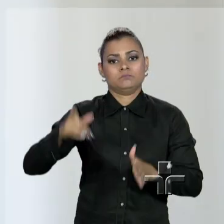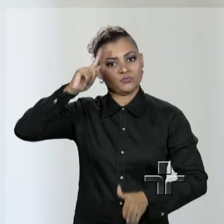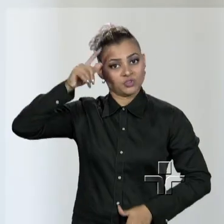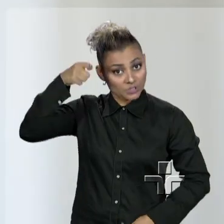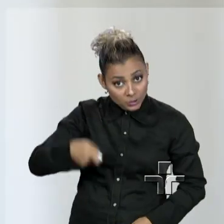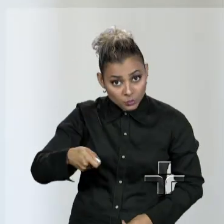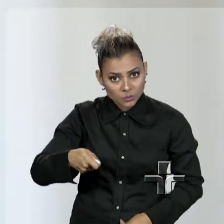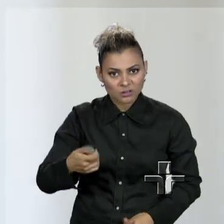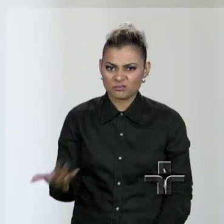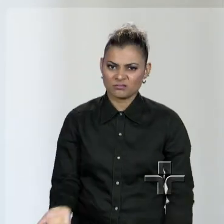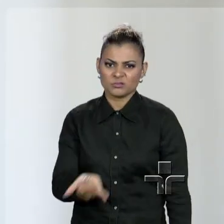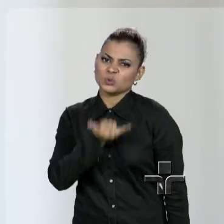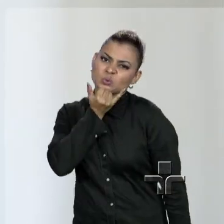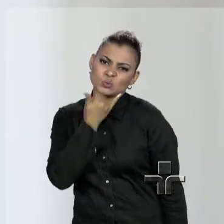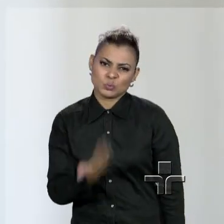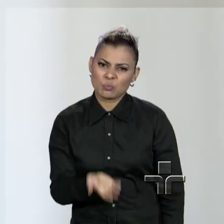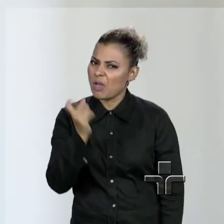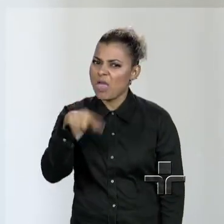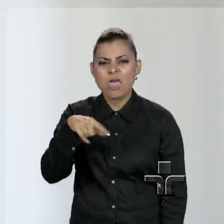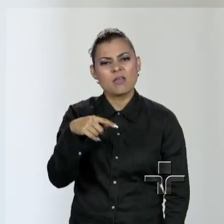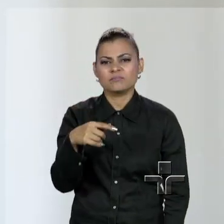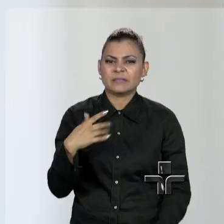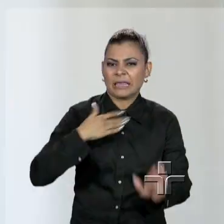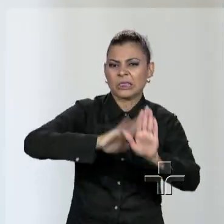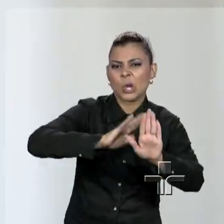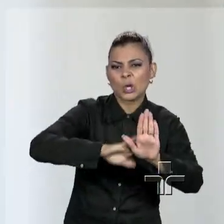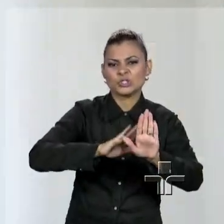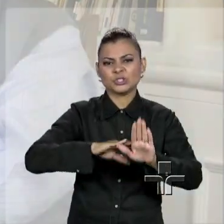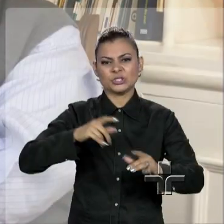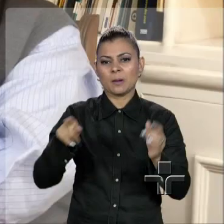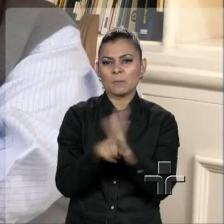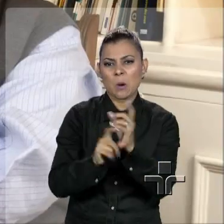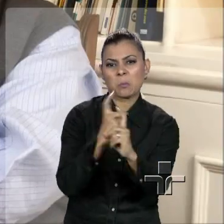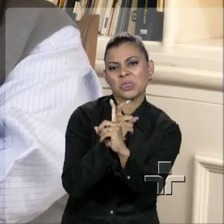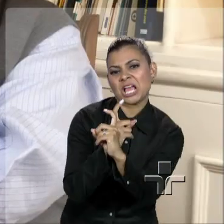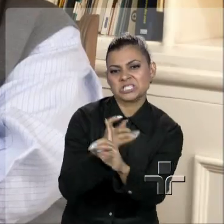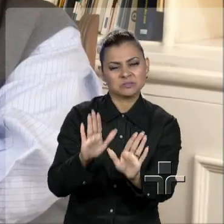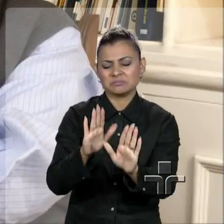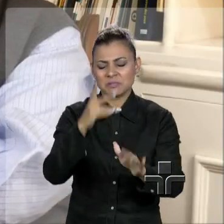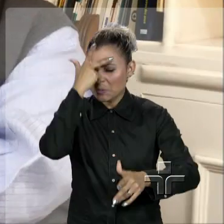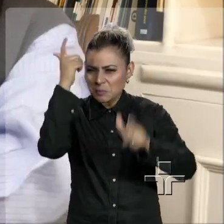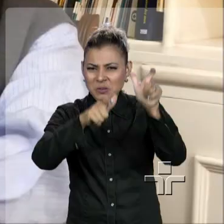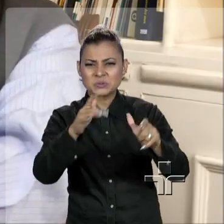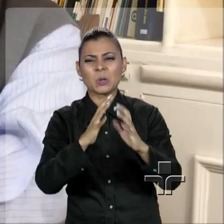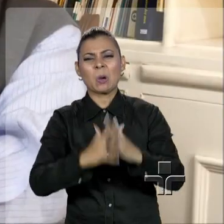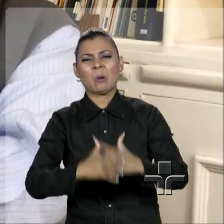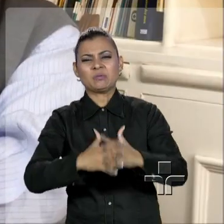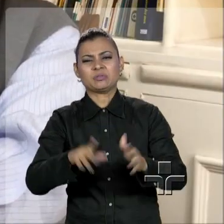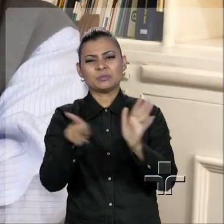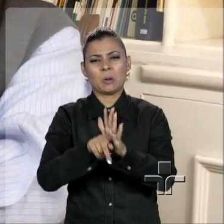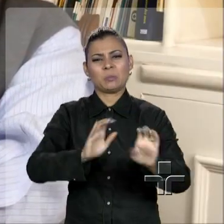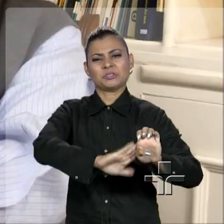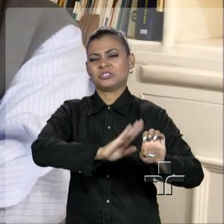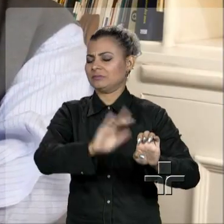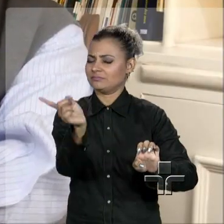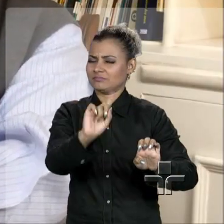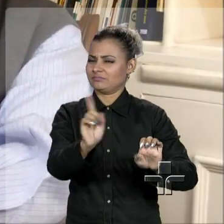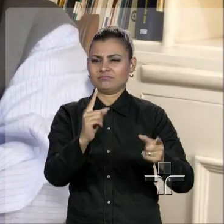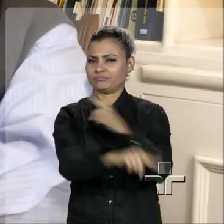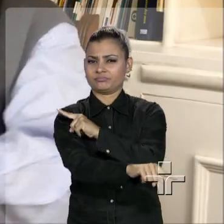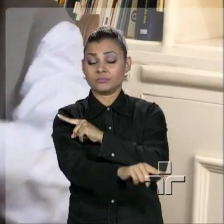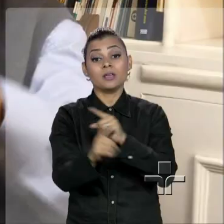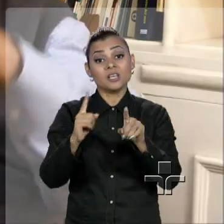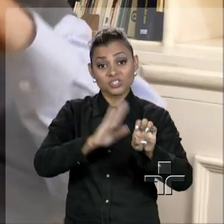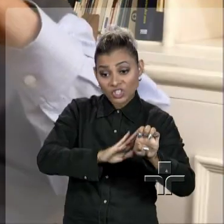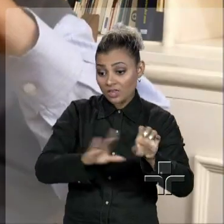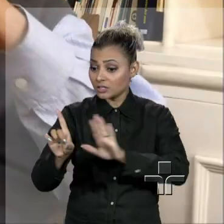Considera ridículo o debate sobre a tendência ideológica do nazismo, que alguns confundem com a esquerda, e vai mais longe ao afirmar que